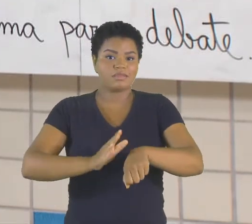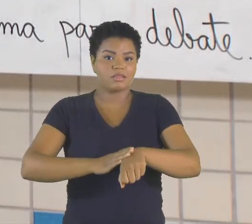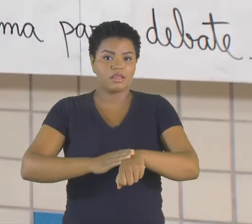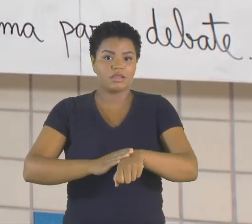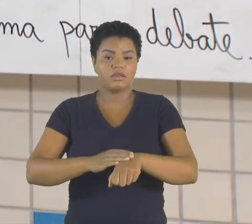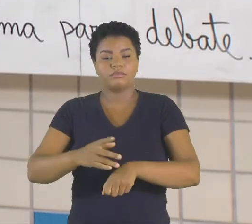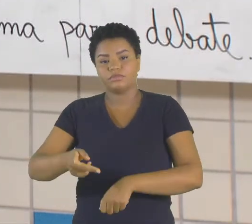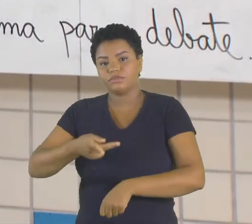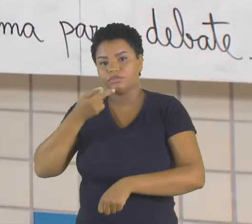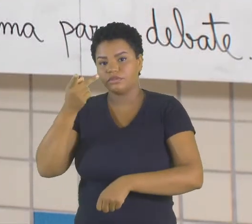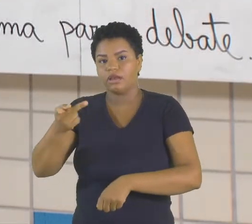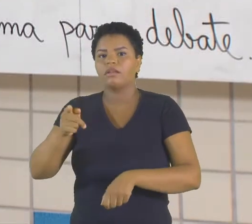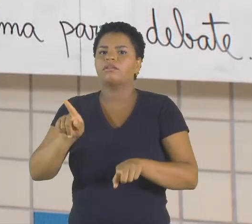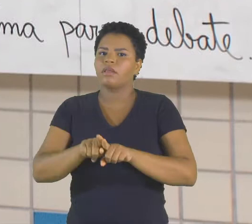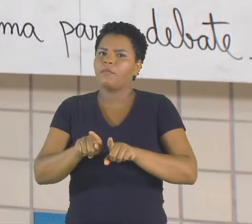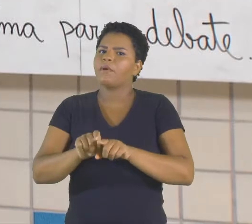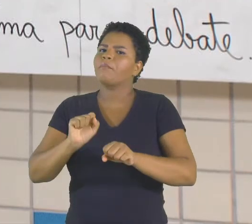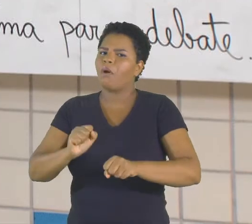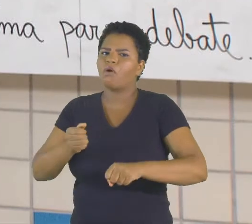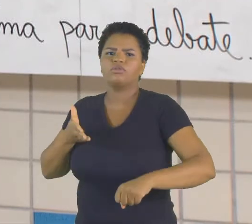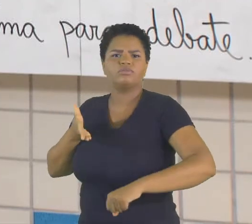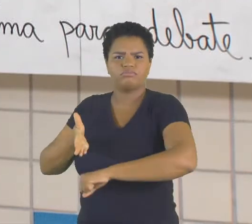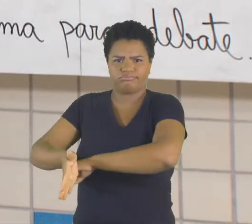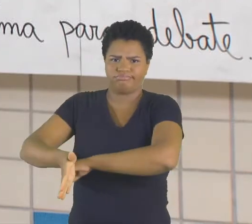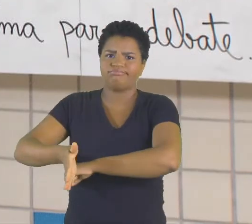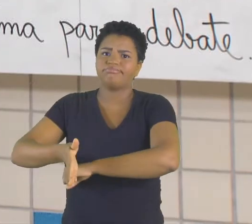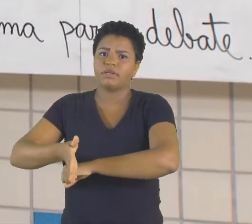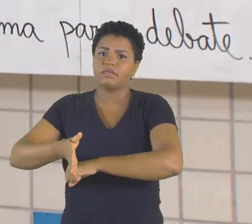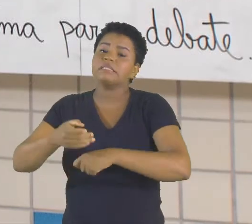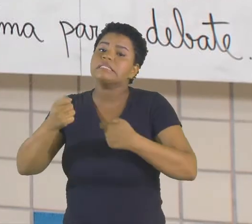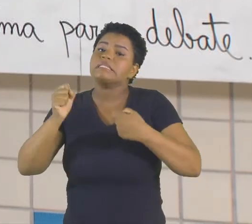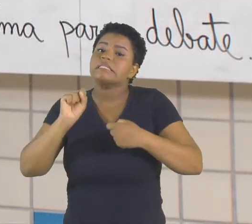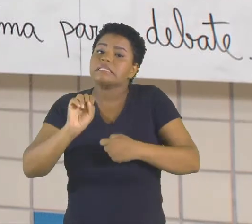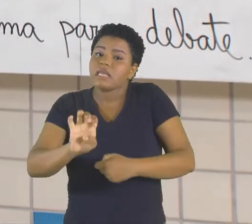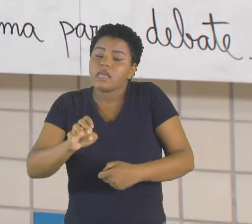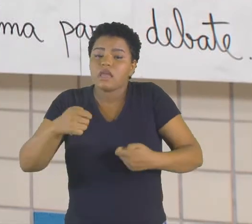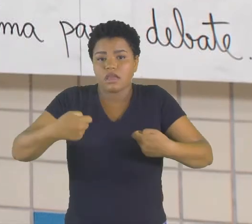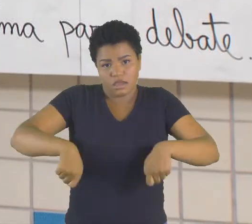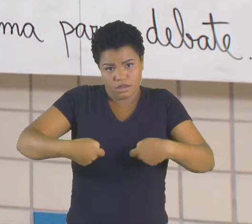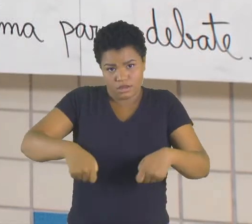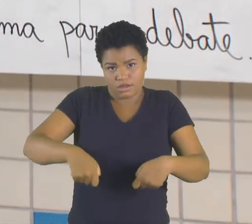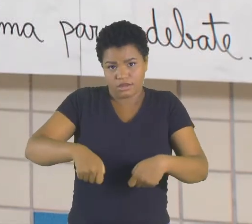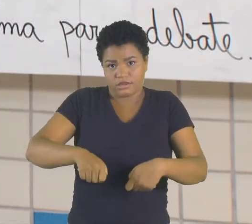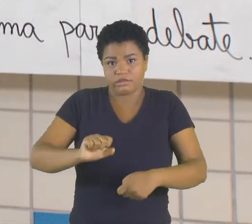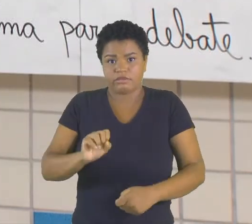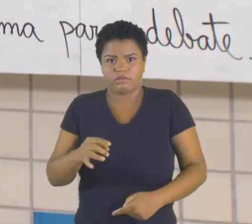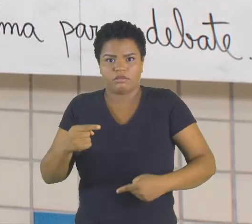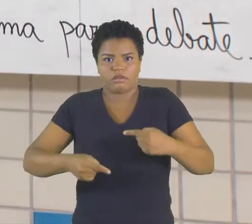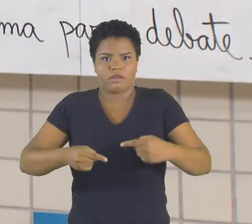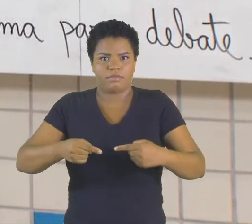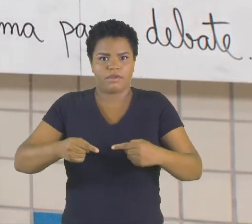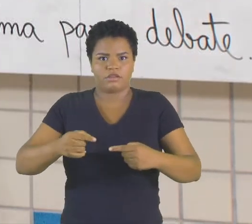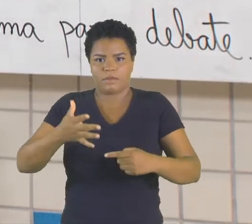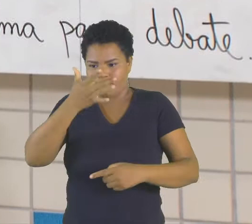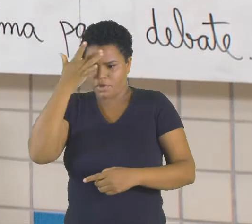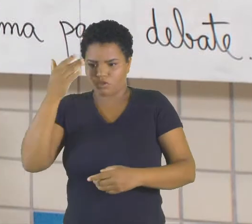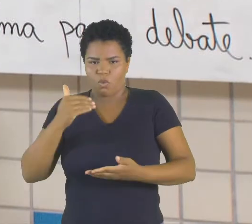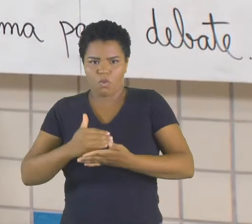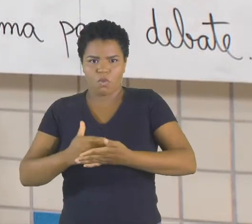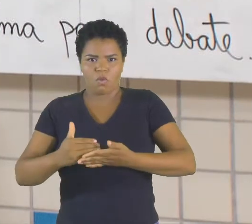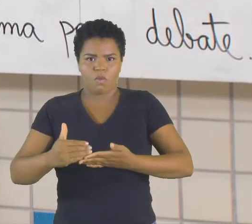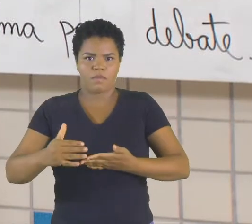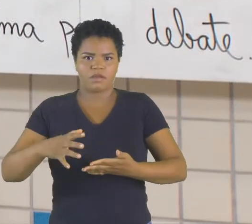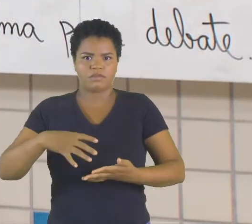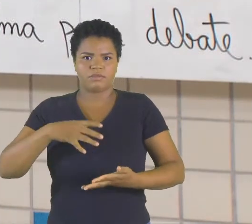de interromper. Ele pode interromper quando necessário, quando esse debate ele vai para um tom mais agressivo, quando não